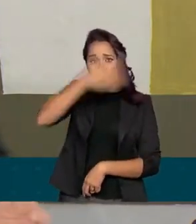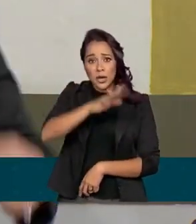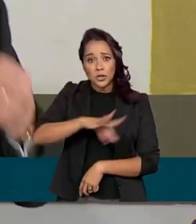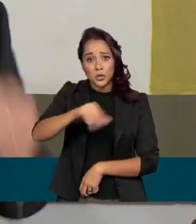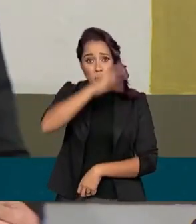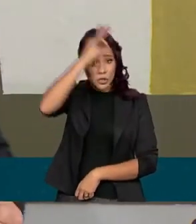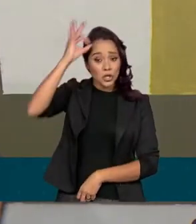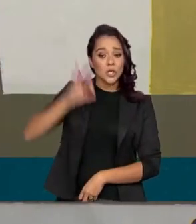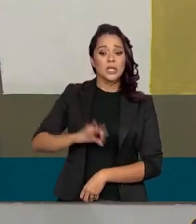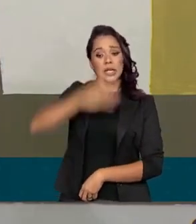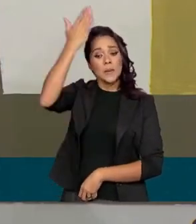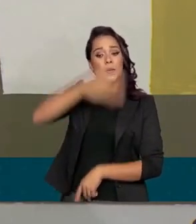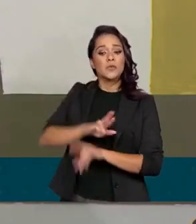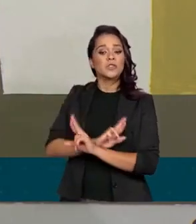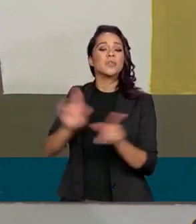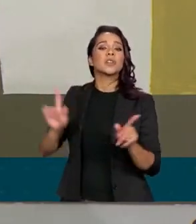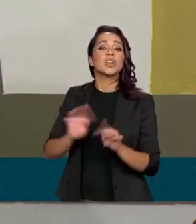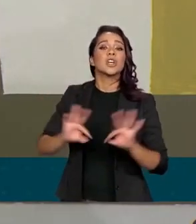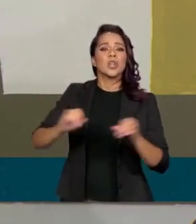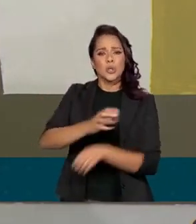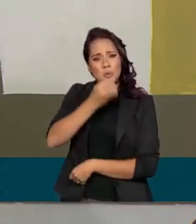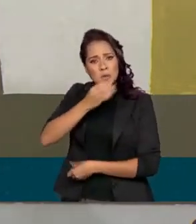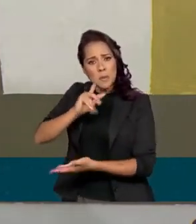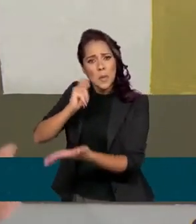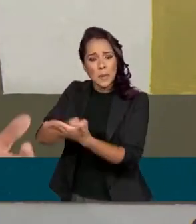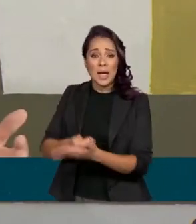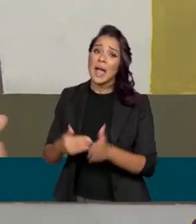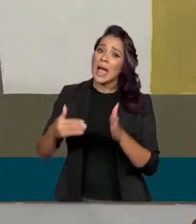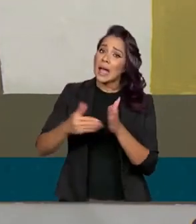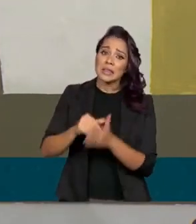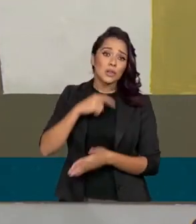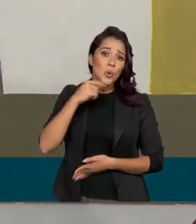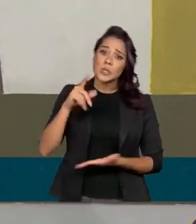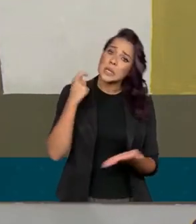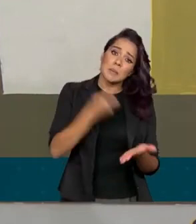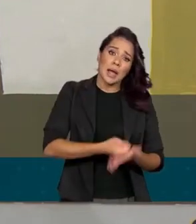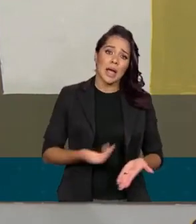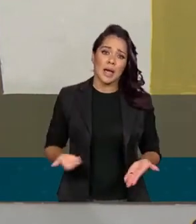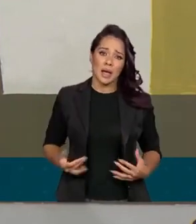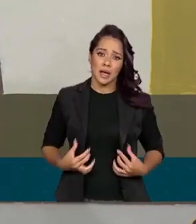mundo é inocente até prova em contrário, que todo mundo é bom pagador até ele não pagar.